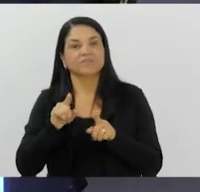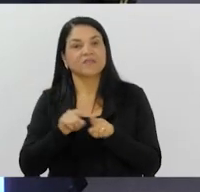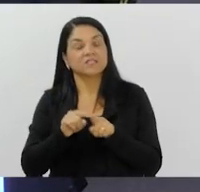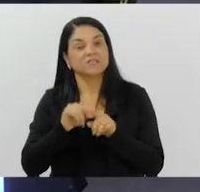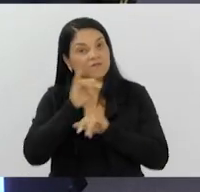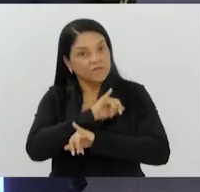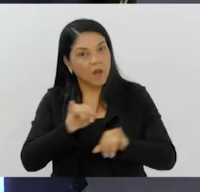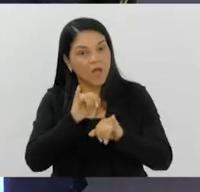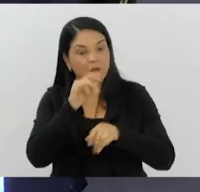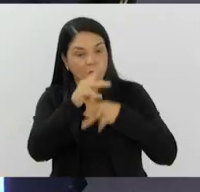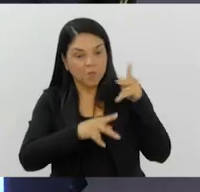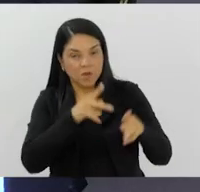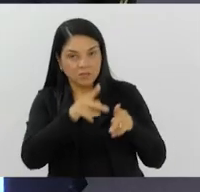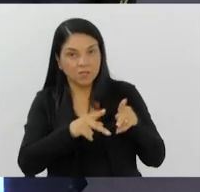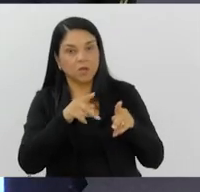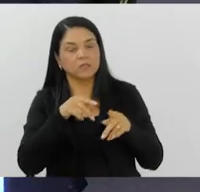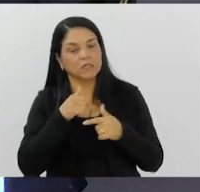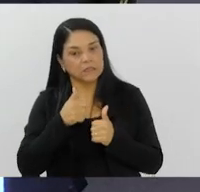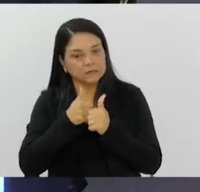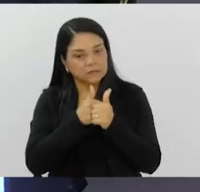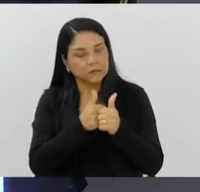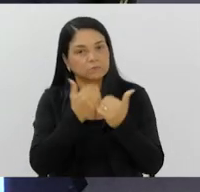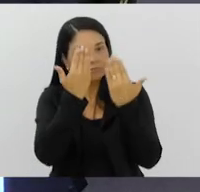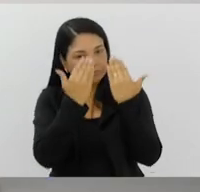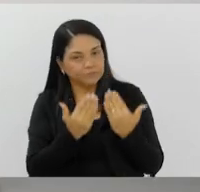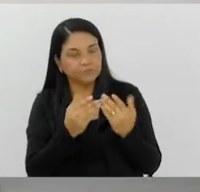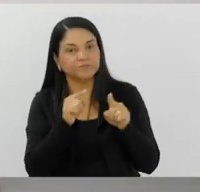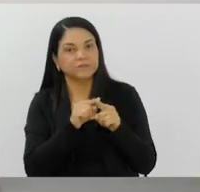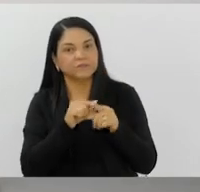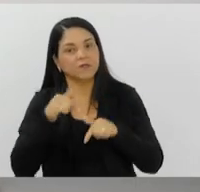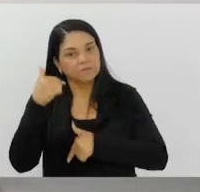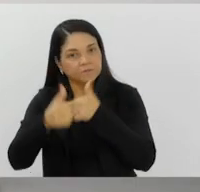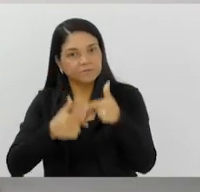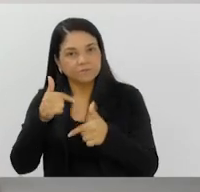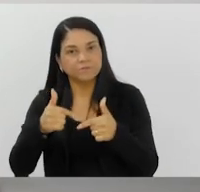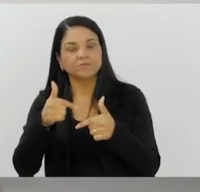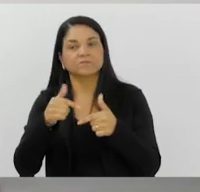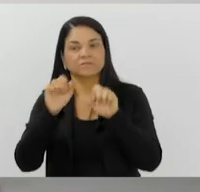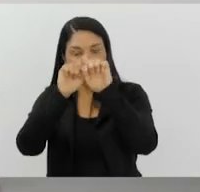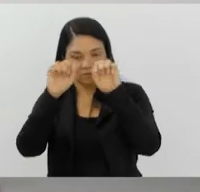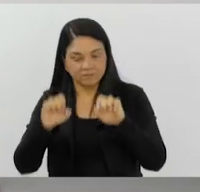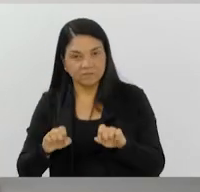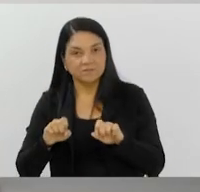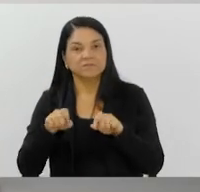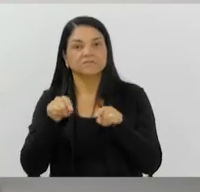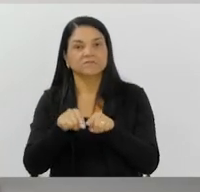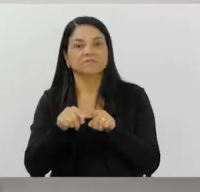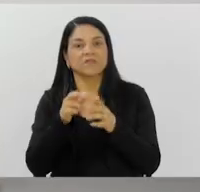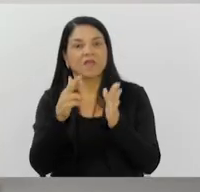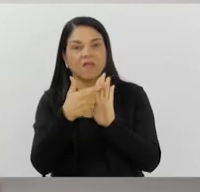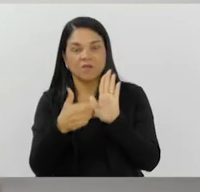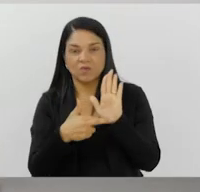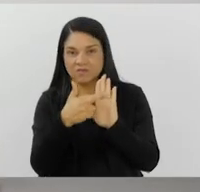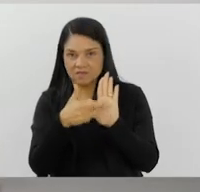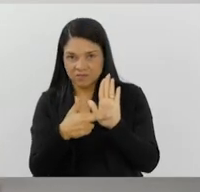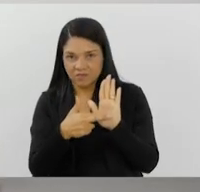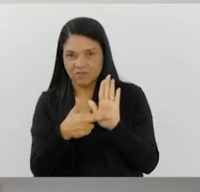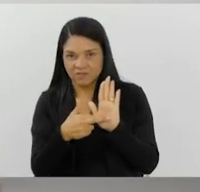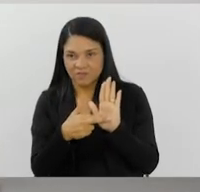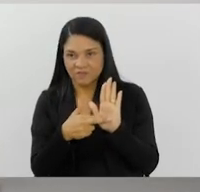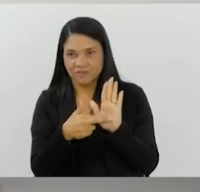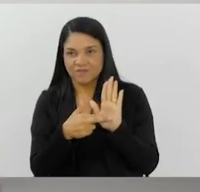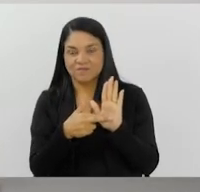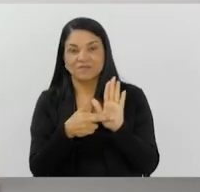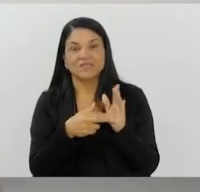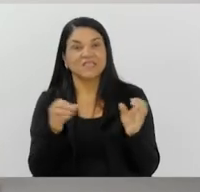ao público que ele está sendo monitorado existência de procedimentos operacionais boas práticas e regulação né Nenhum eh desses